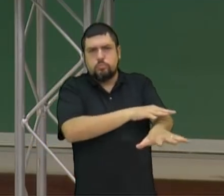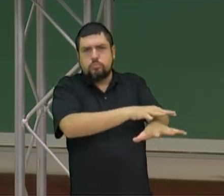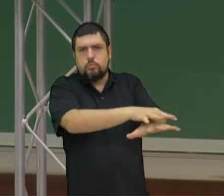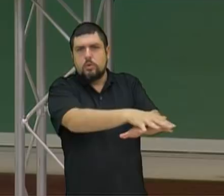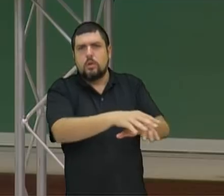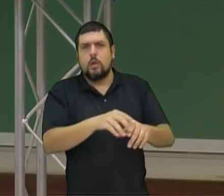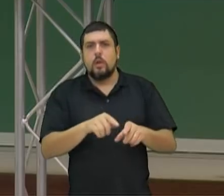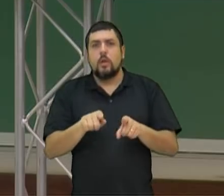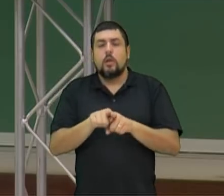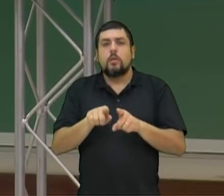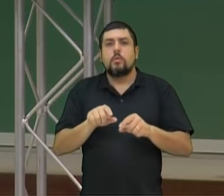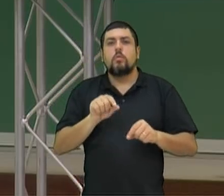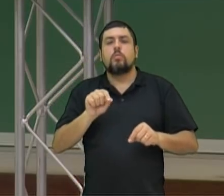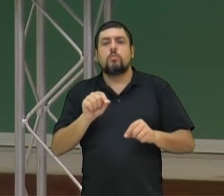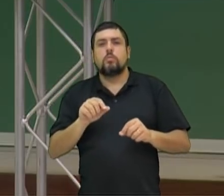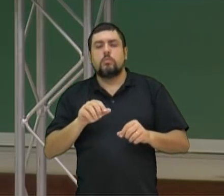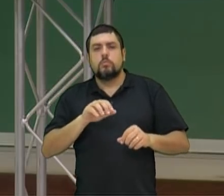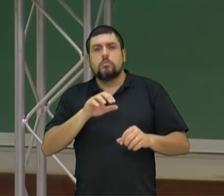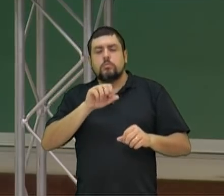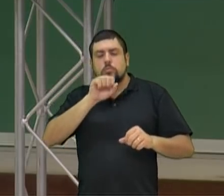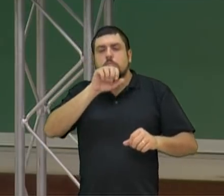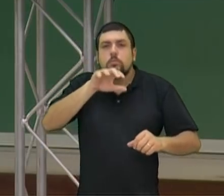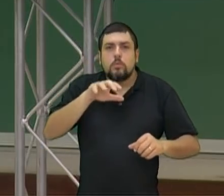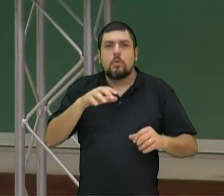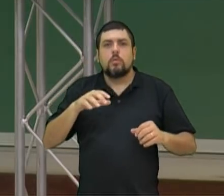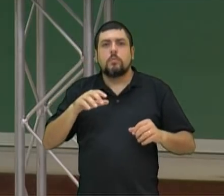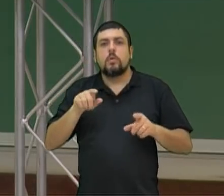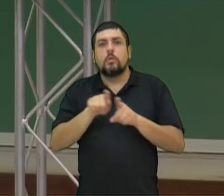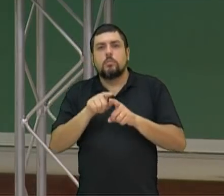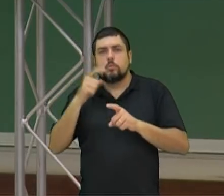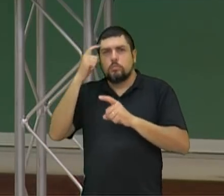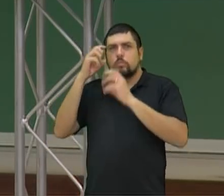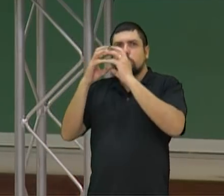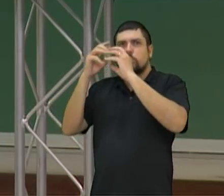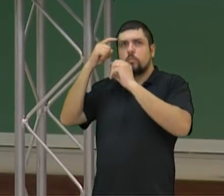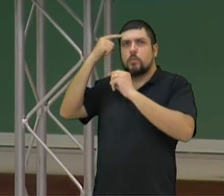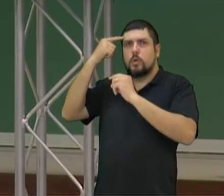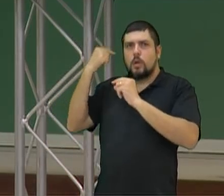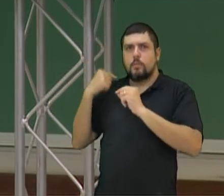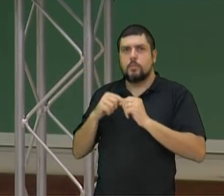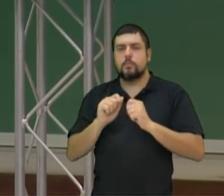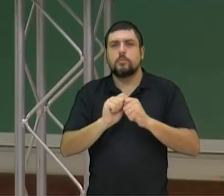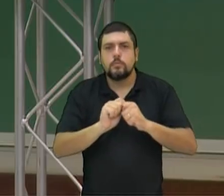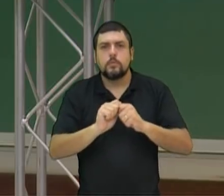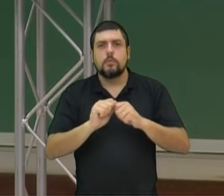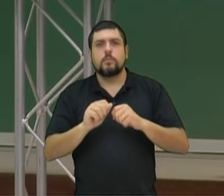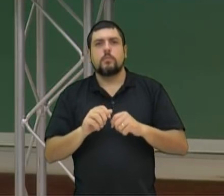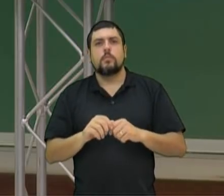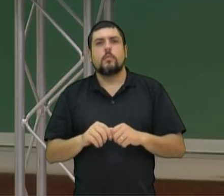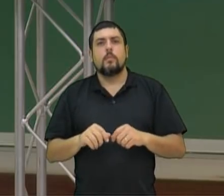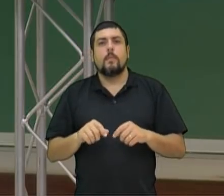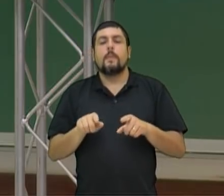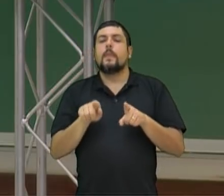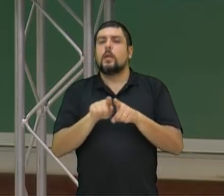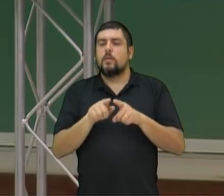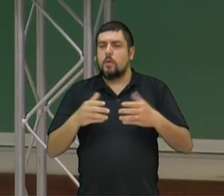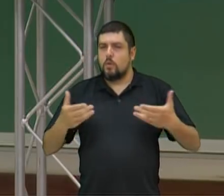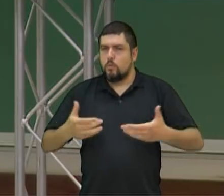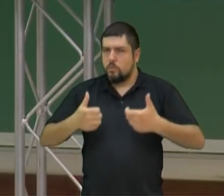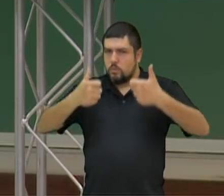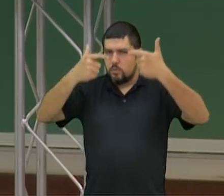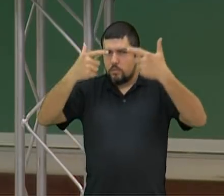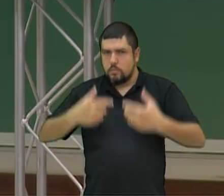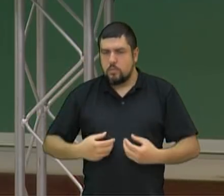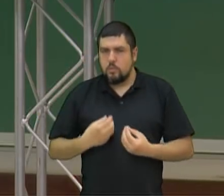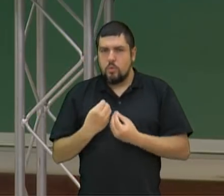e involuntárias do nosso corpo. E hoje, nessa aula número 46, nós vamos falar sobre o quê? A saúde do